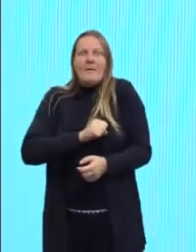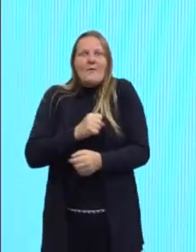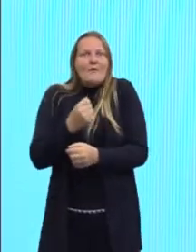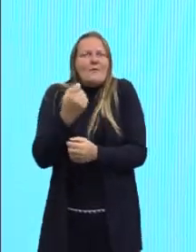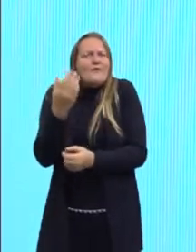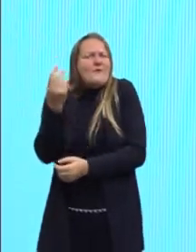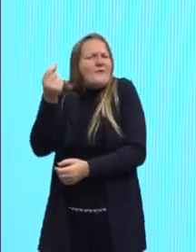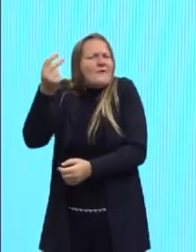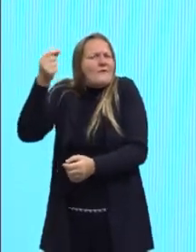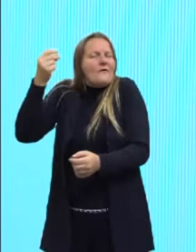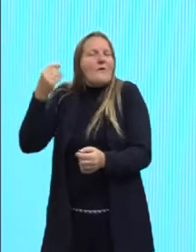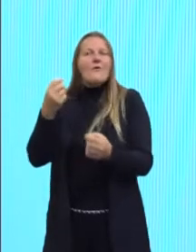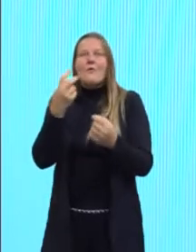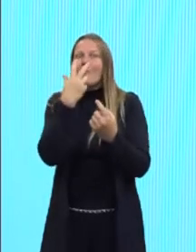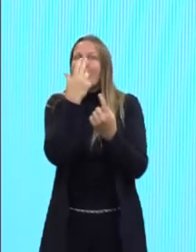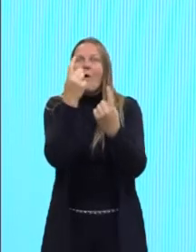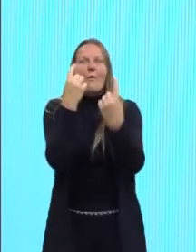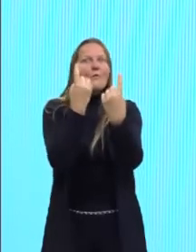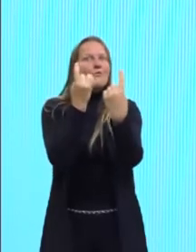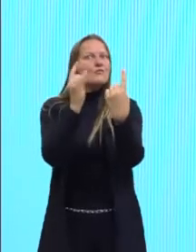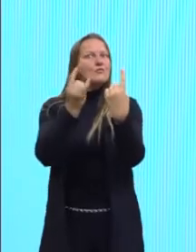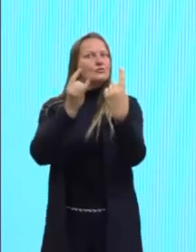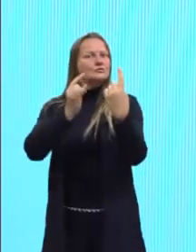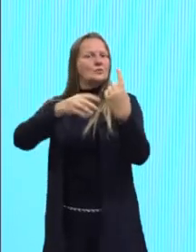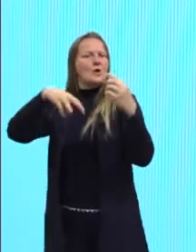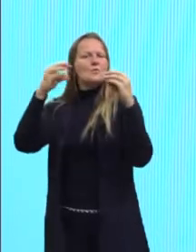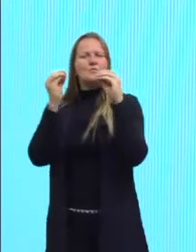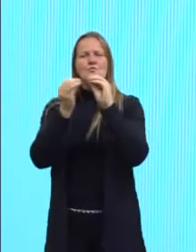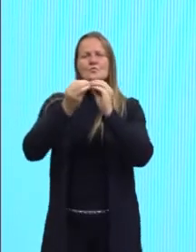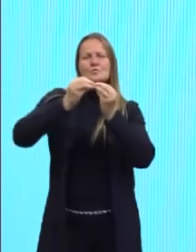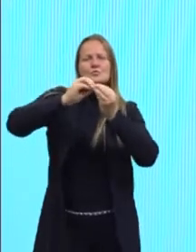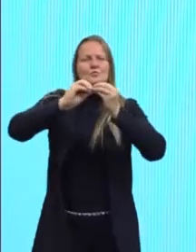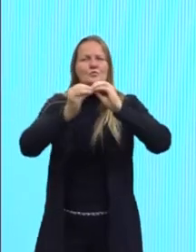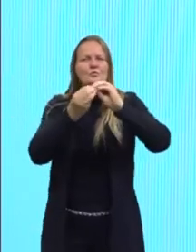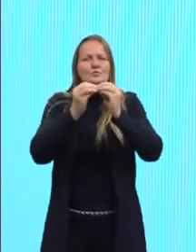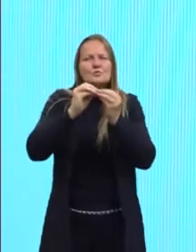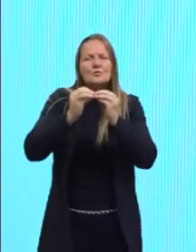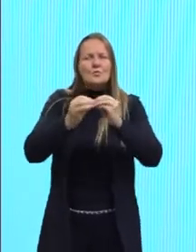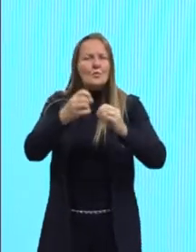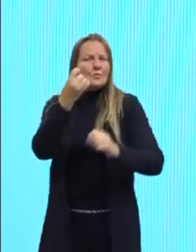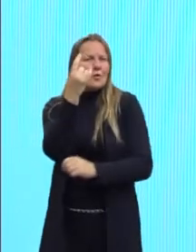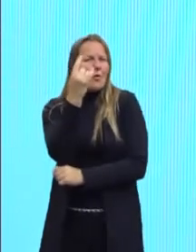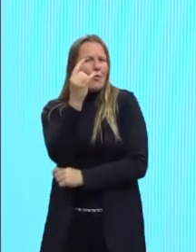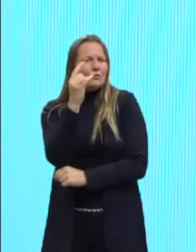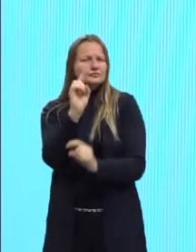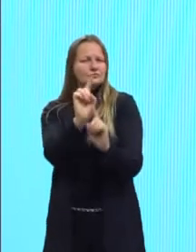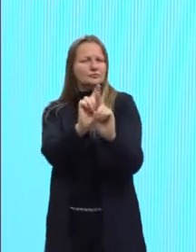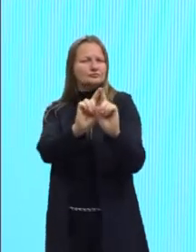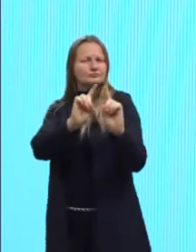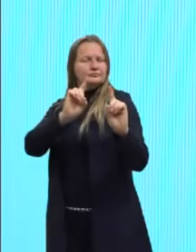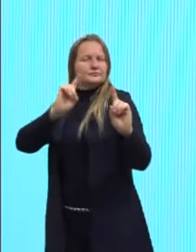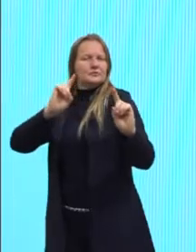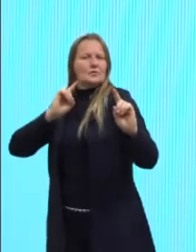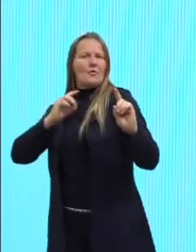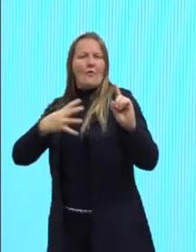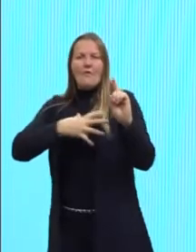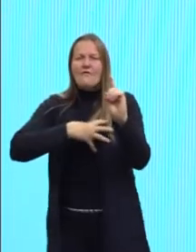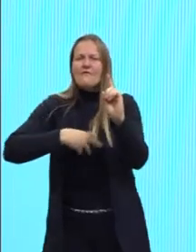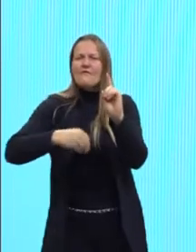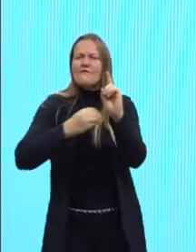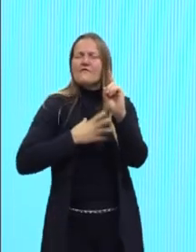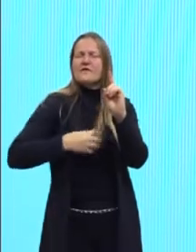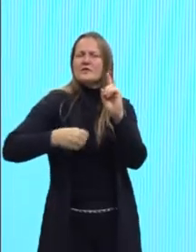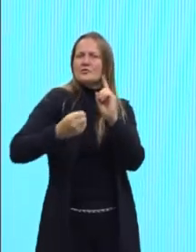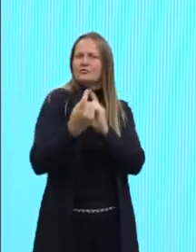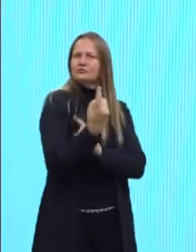vez como se fosse a última beijou sua mulher como se fosse a última e cada filho seu como se fosse